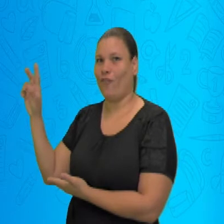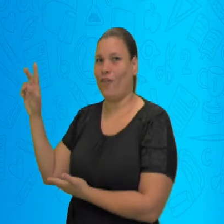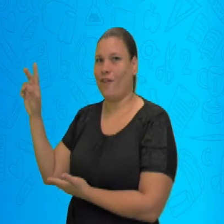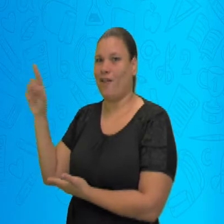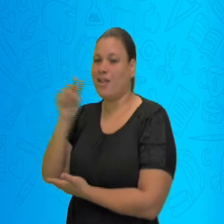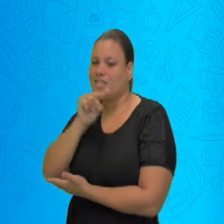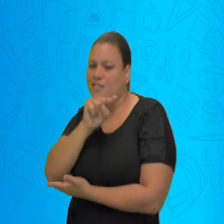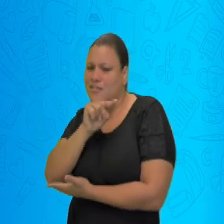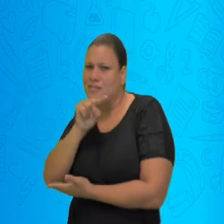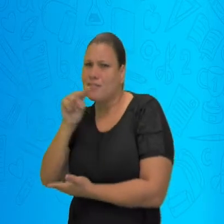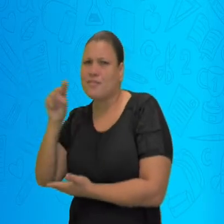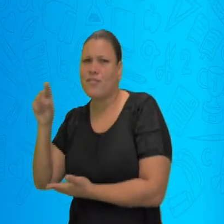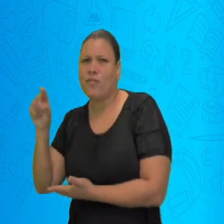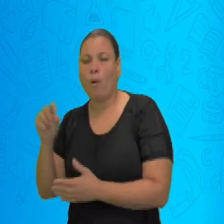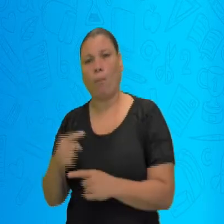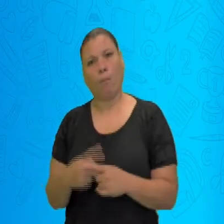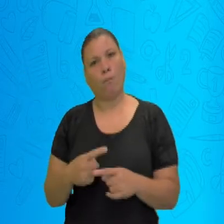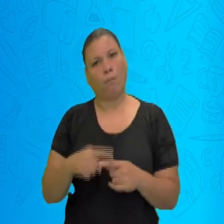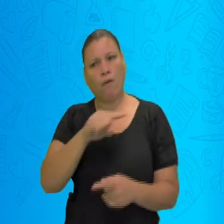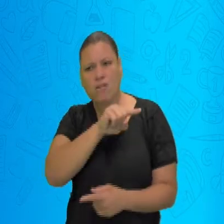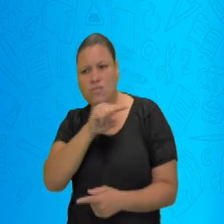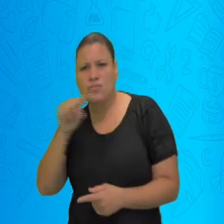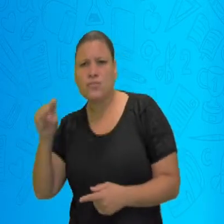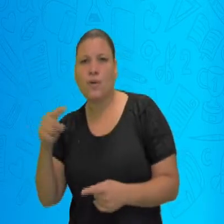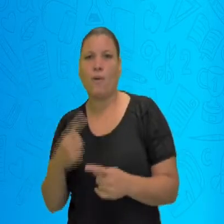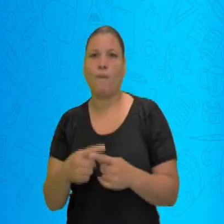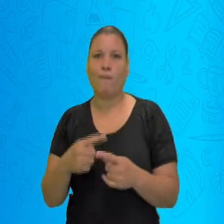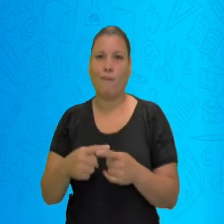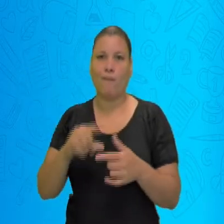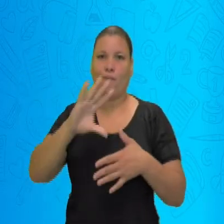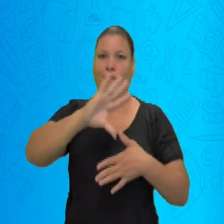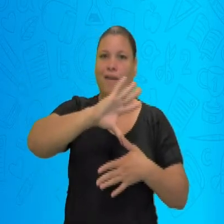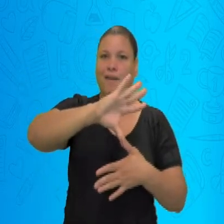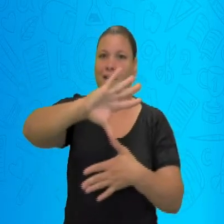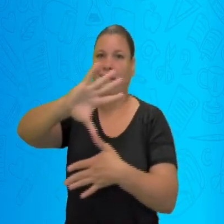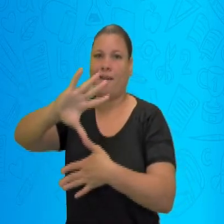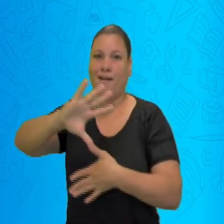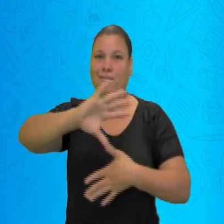América do Norte e América do Sul. Tranquilo?